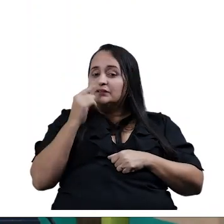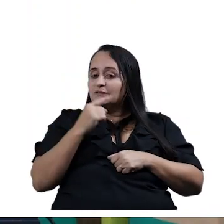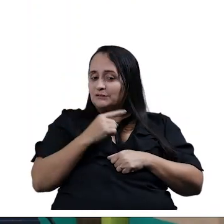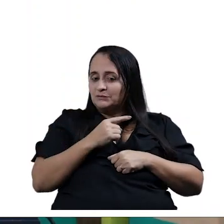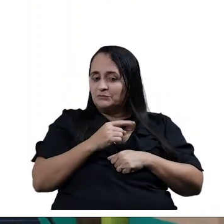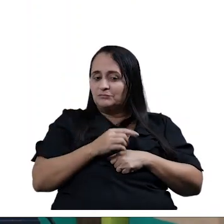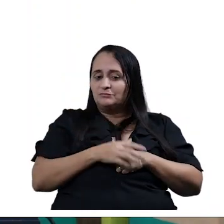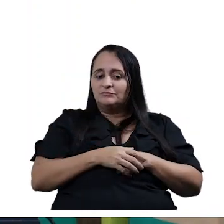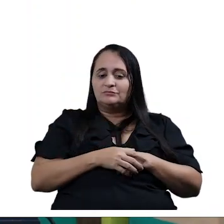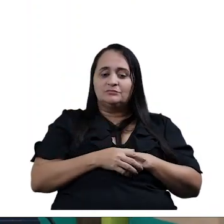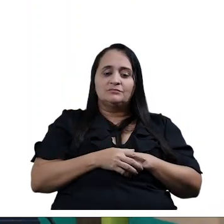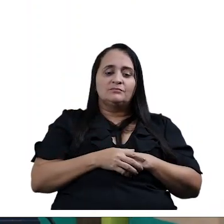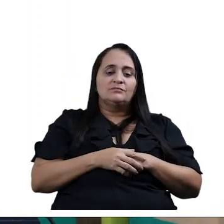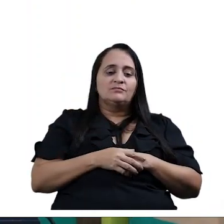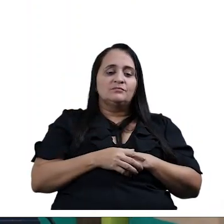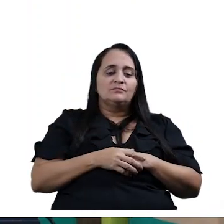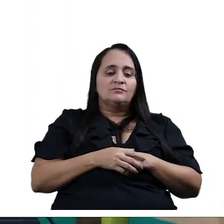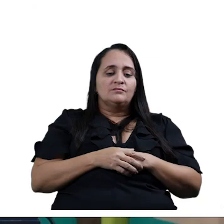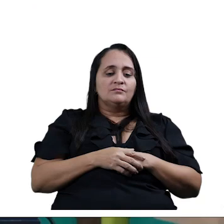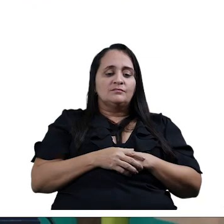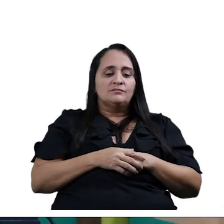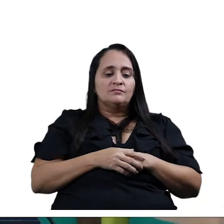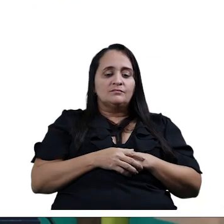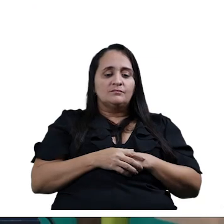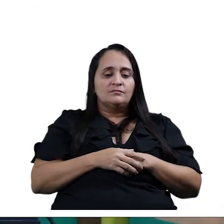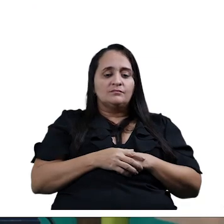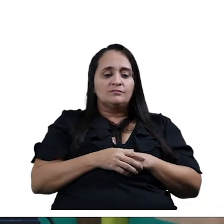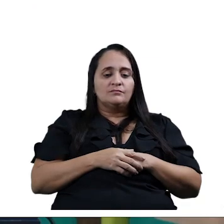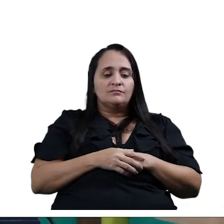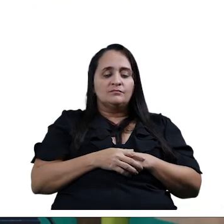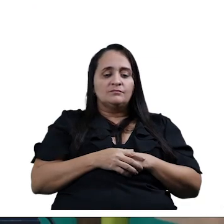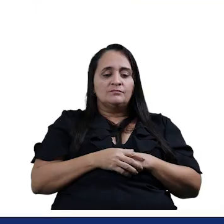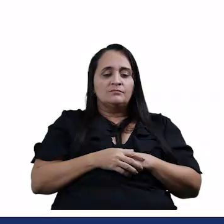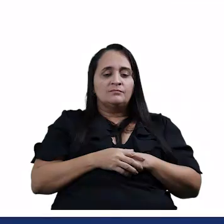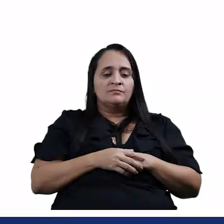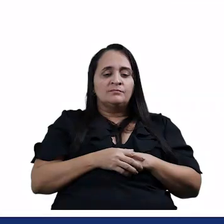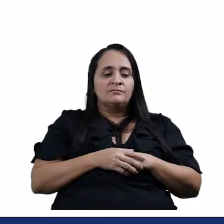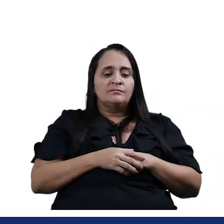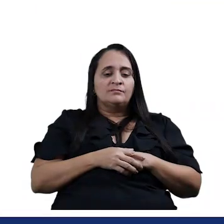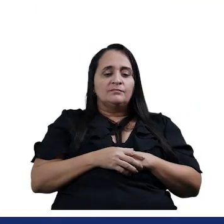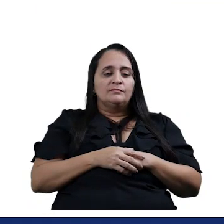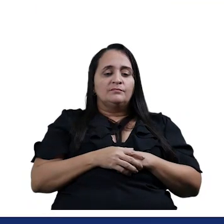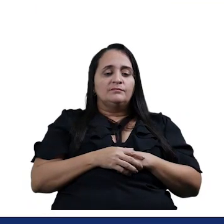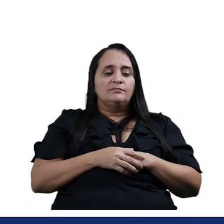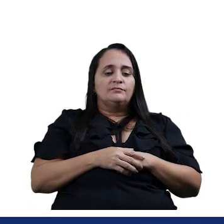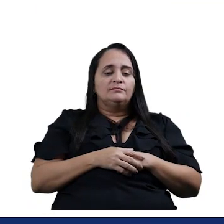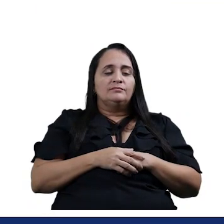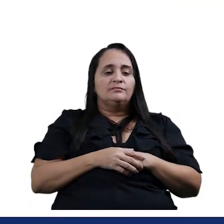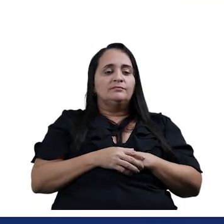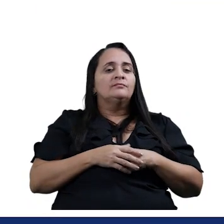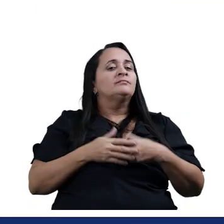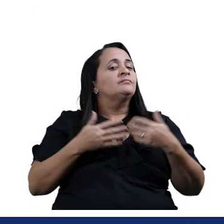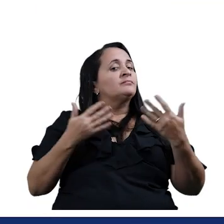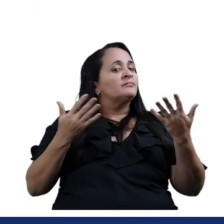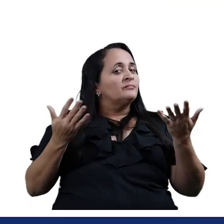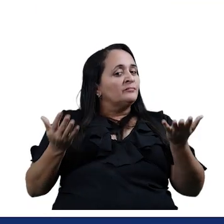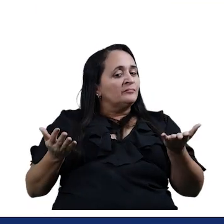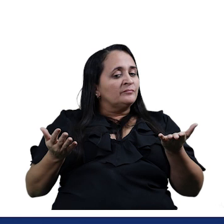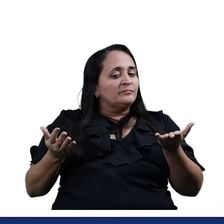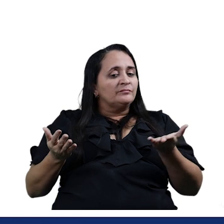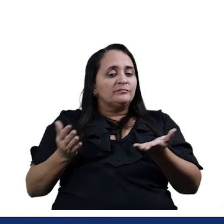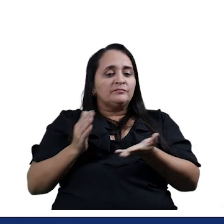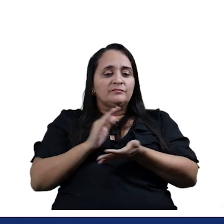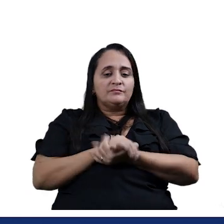essa questão, tá? Vamos lá para a nossa próxima questão. Já viram esse símbolo em algum